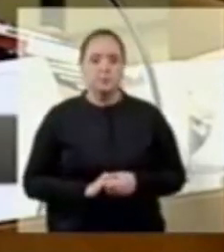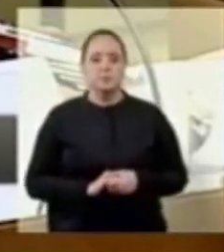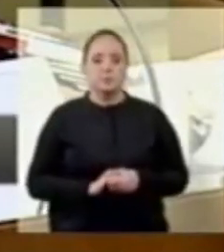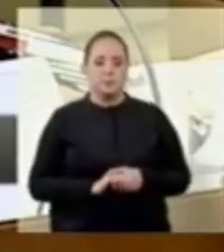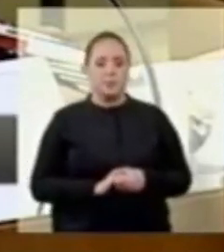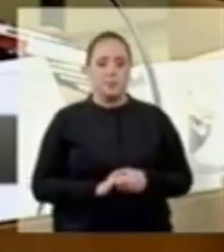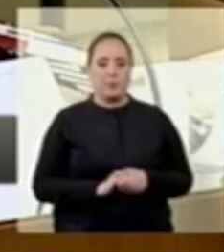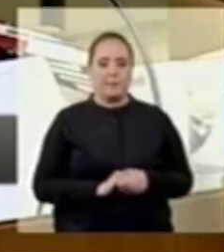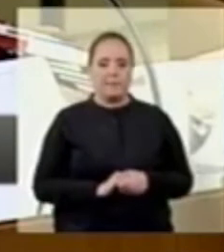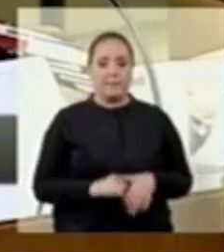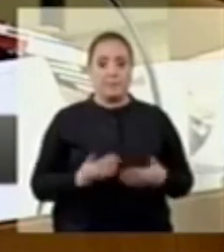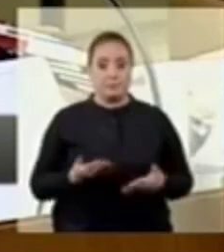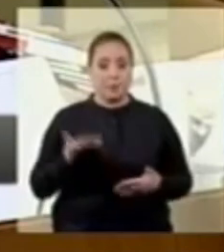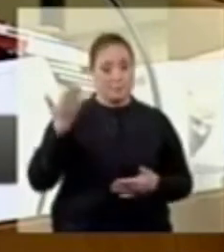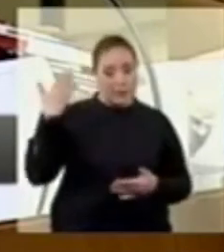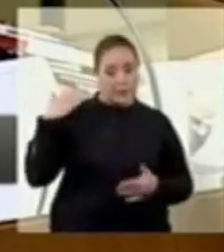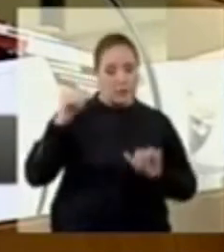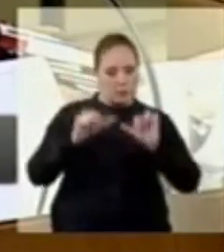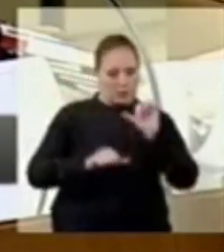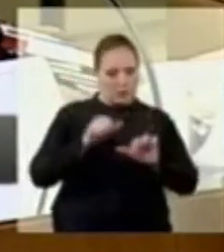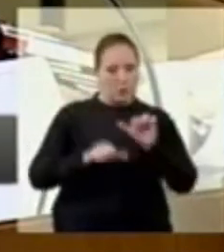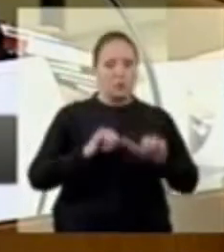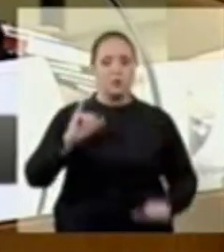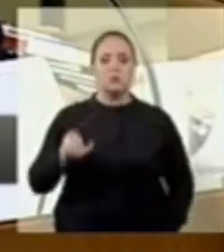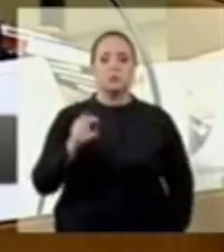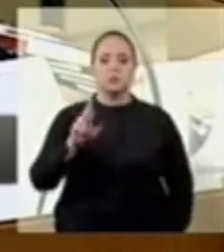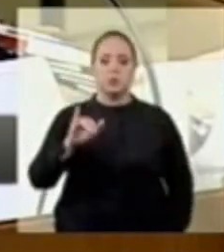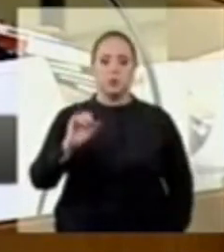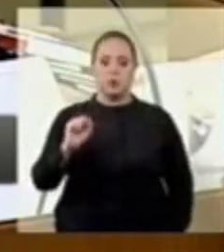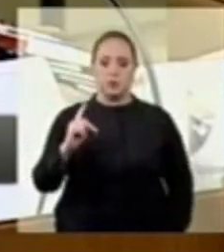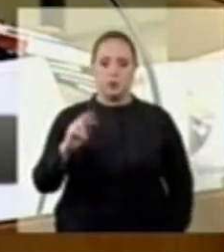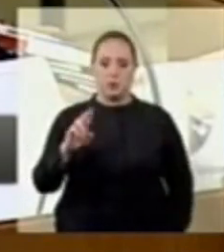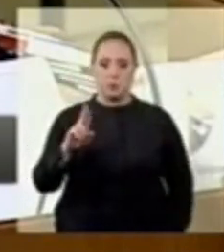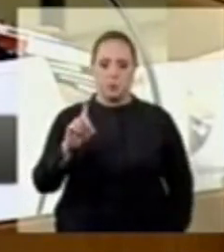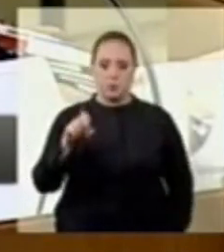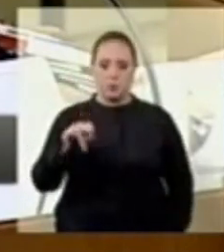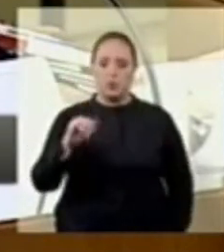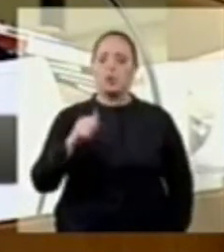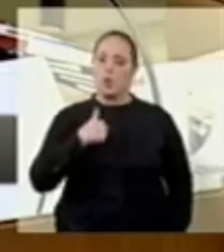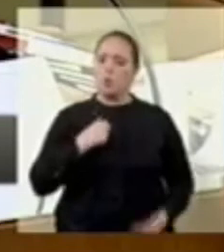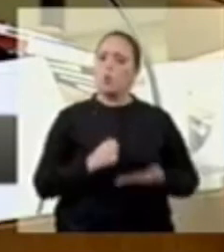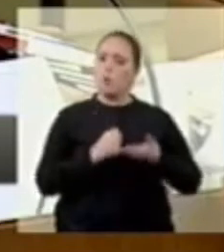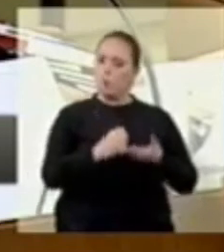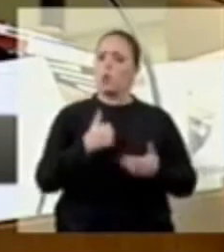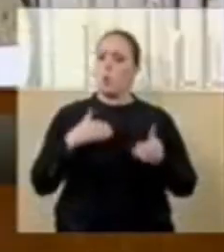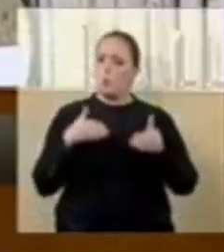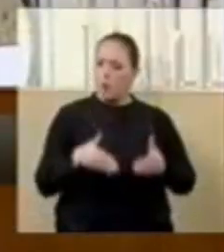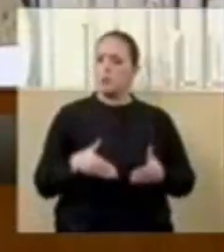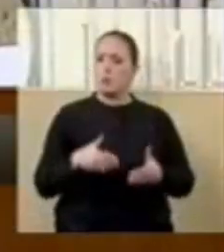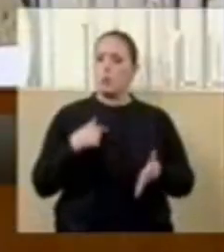em que nós mudamos a jurisprudência com meu apoio a minha participação intensa